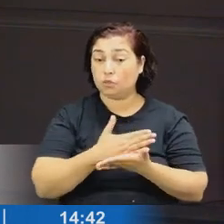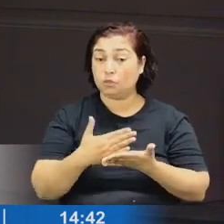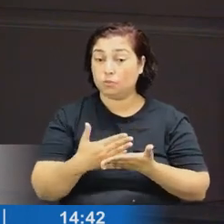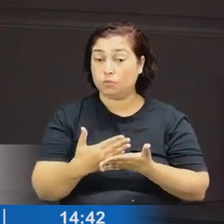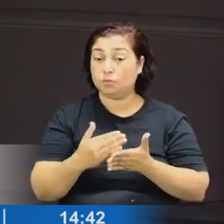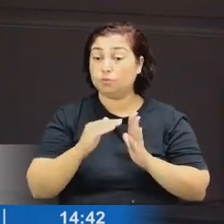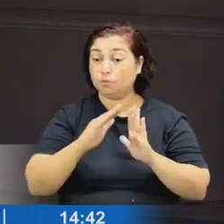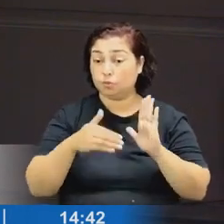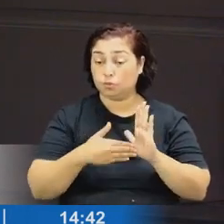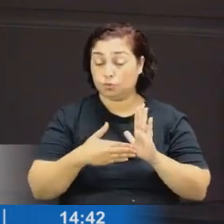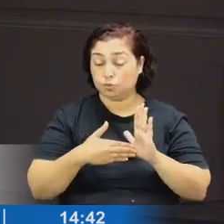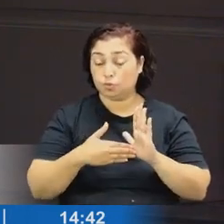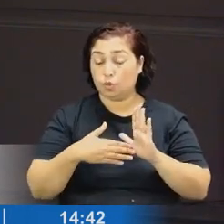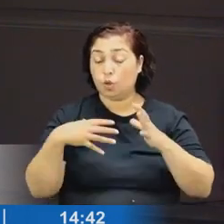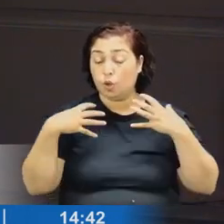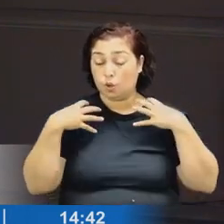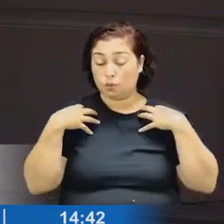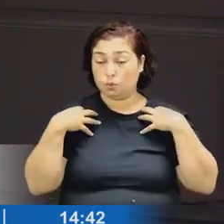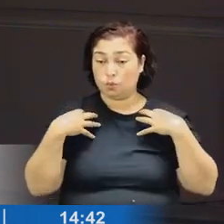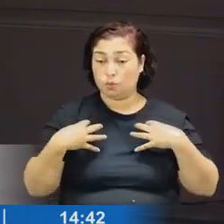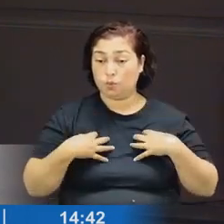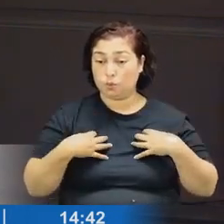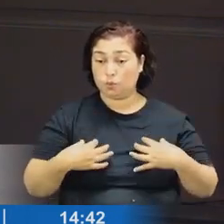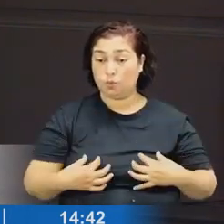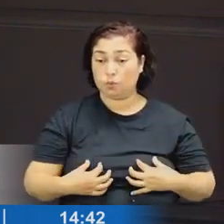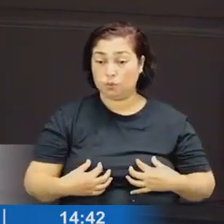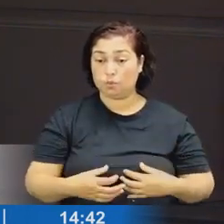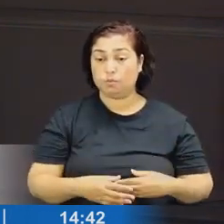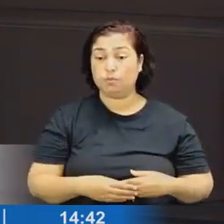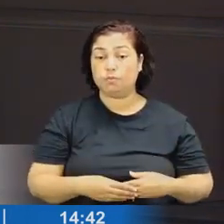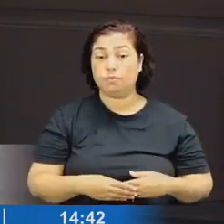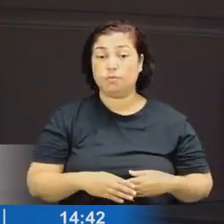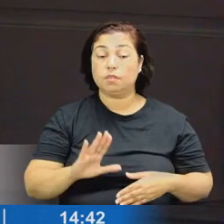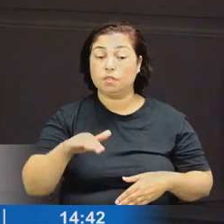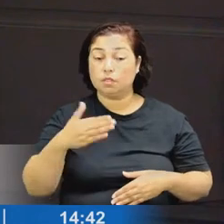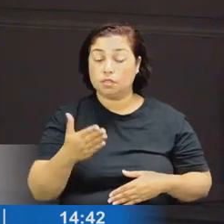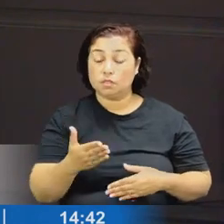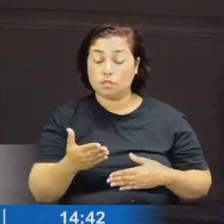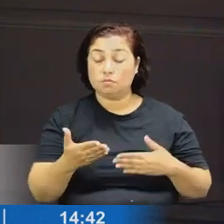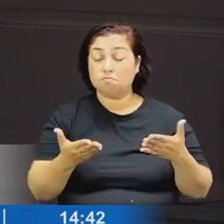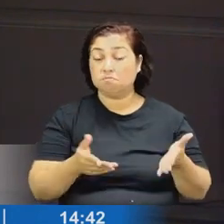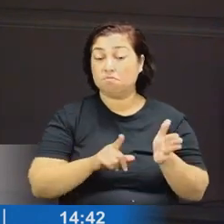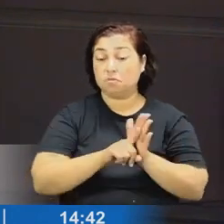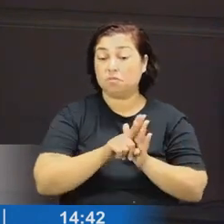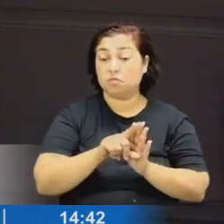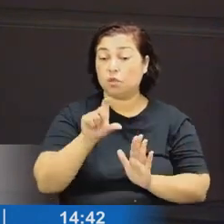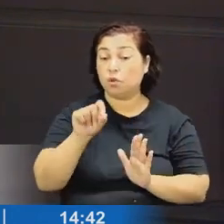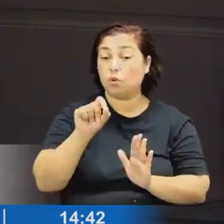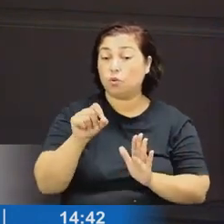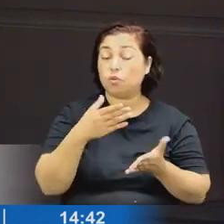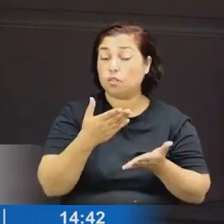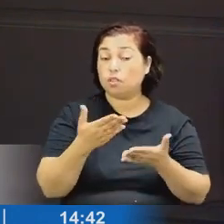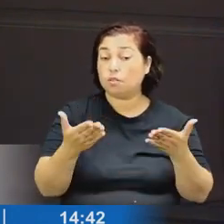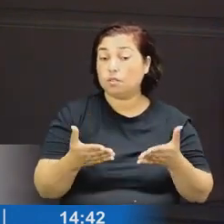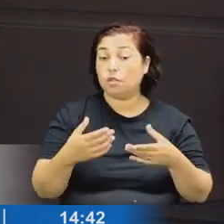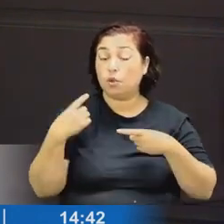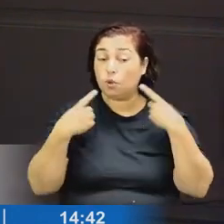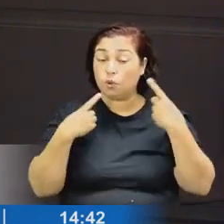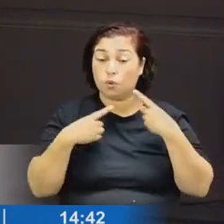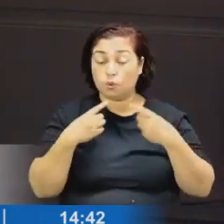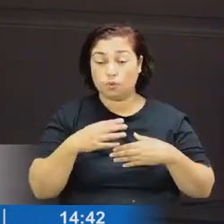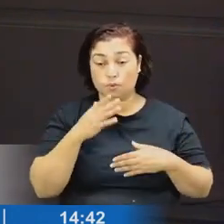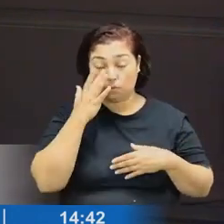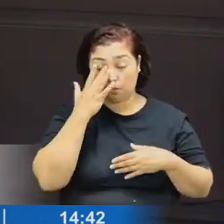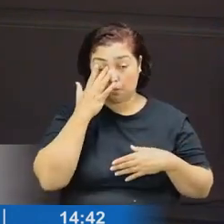de tudo que era o corpo então a gente fazendo analogia né O que que é a parte aeróbia do parlamentar por exemplo é